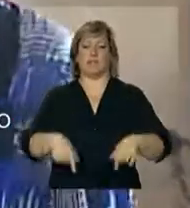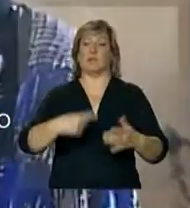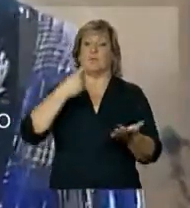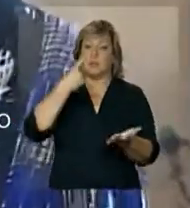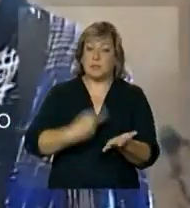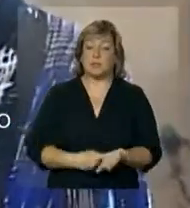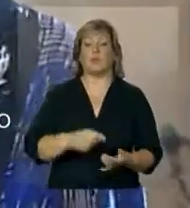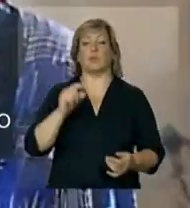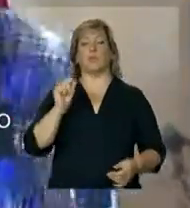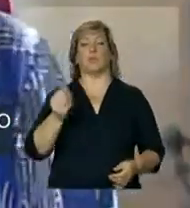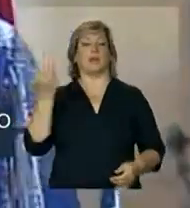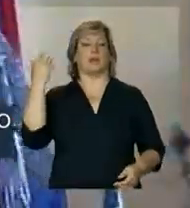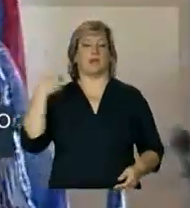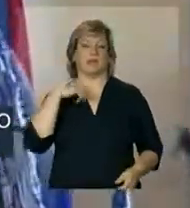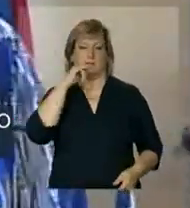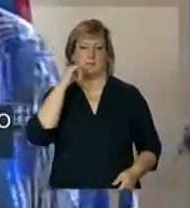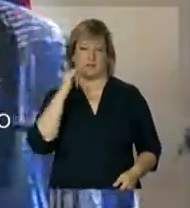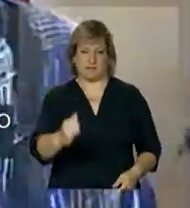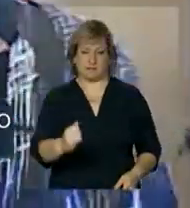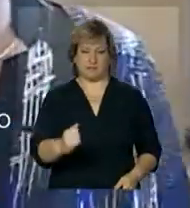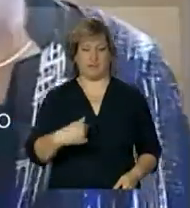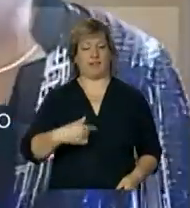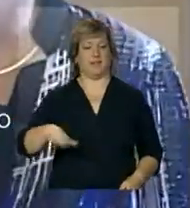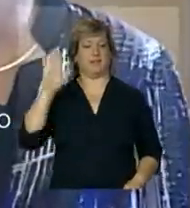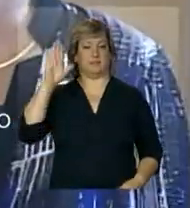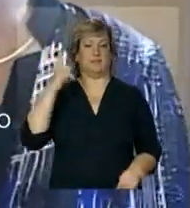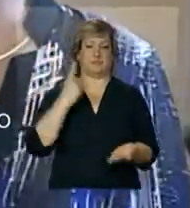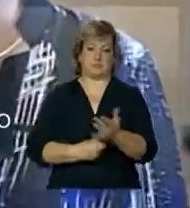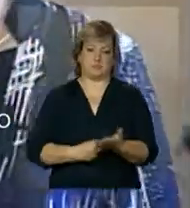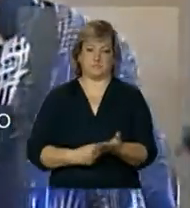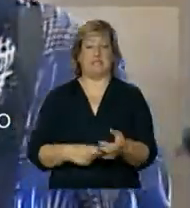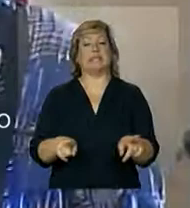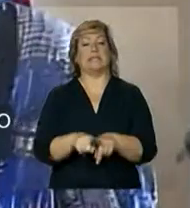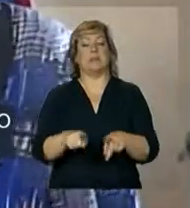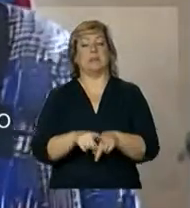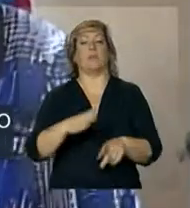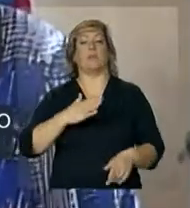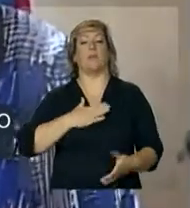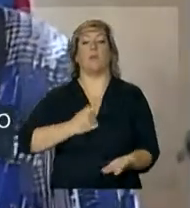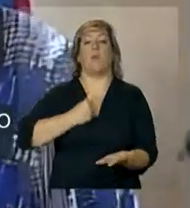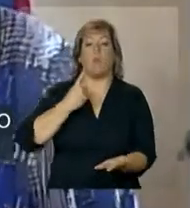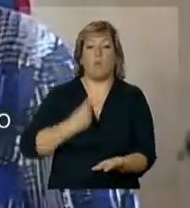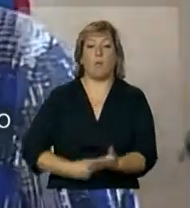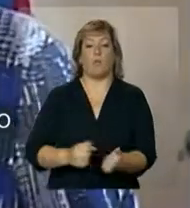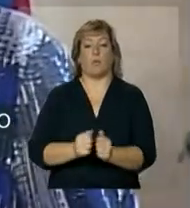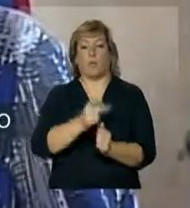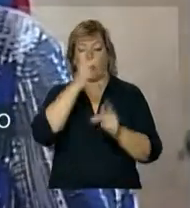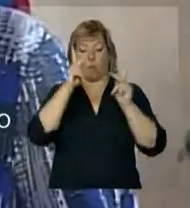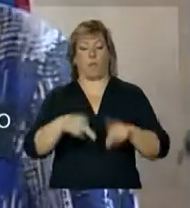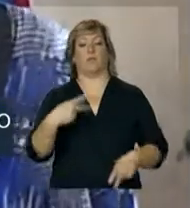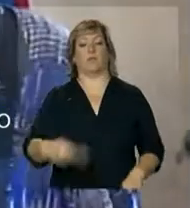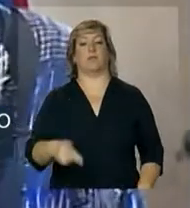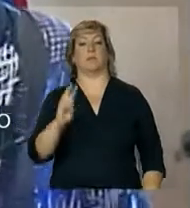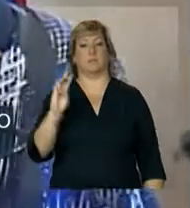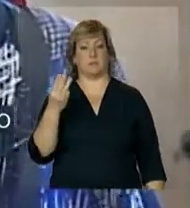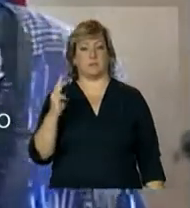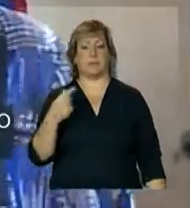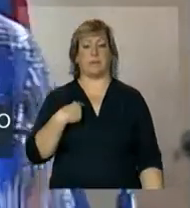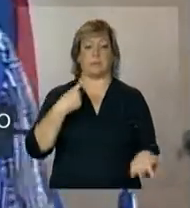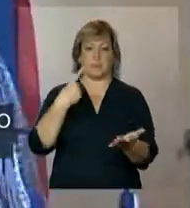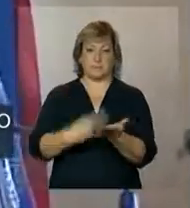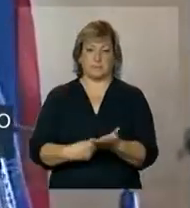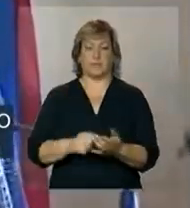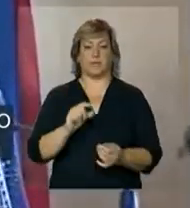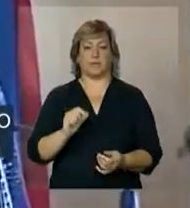cumprindo essa promessa e também o meu compromisso com o povo do Maranhão. Estou cumprindo